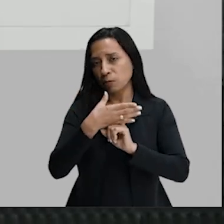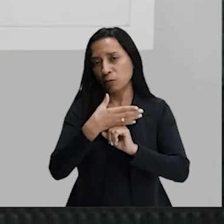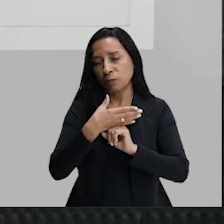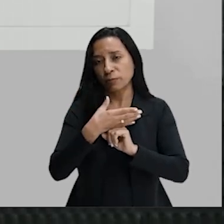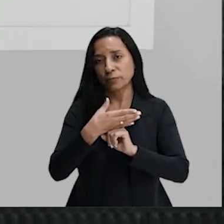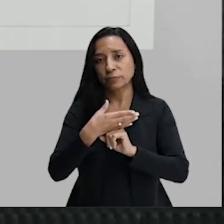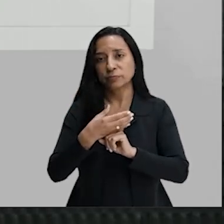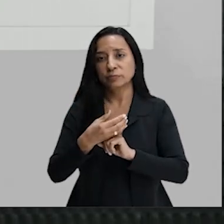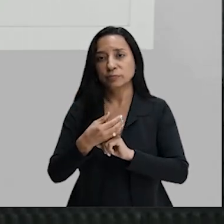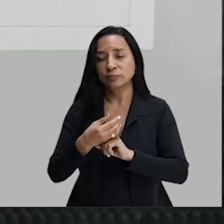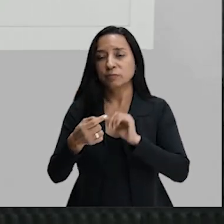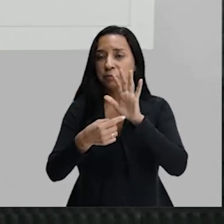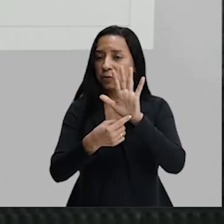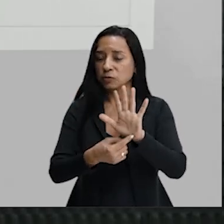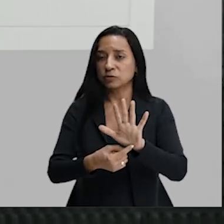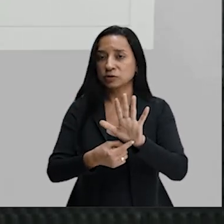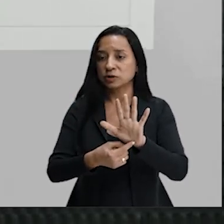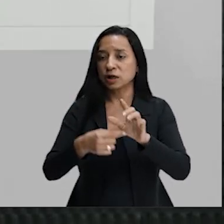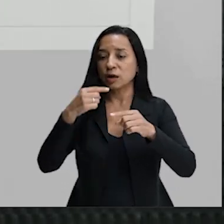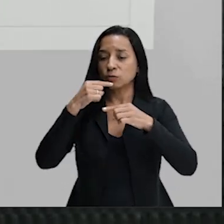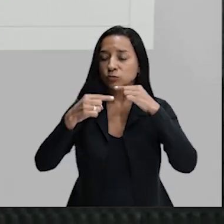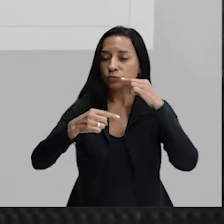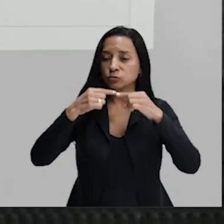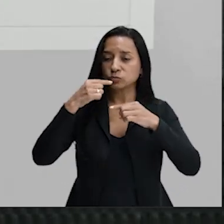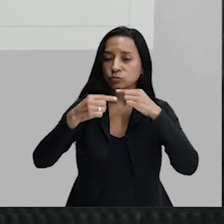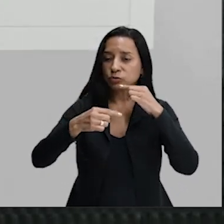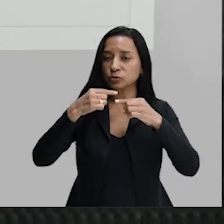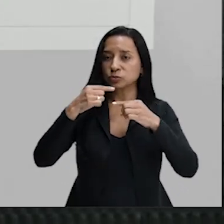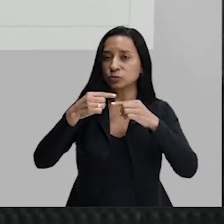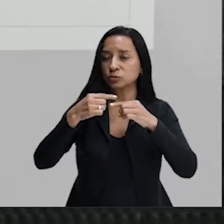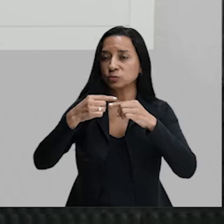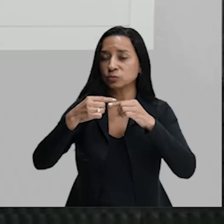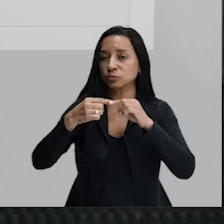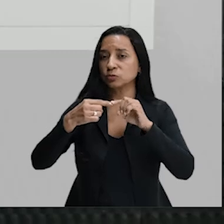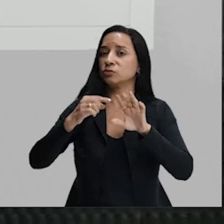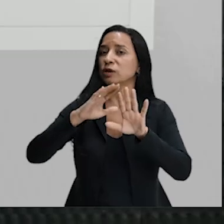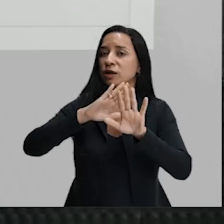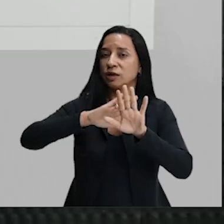isso. Desvelar o discurso ideológico.